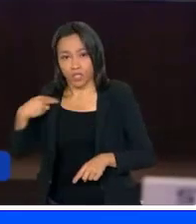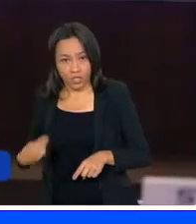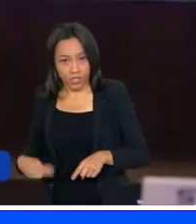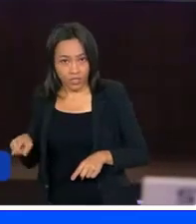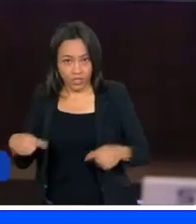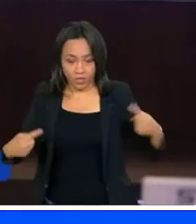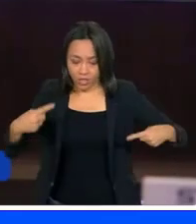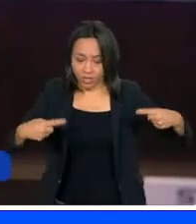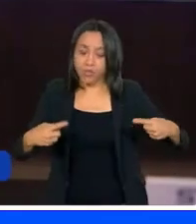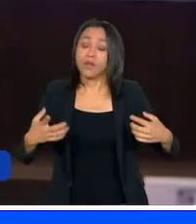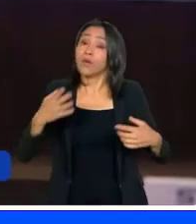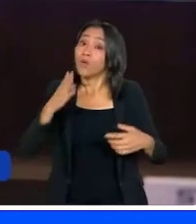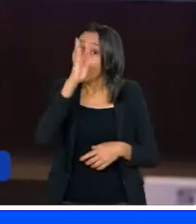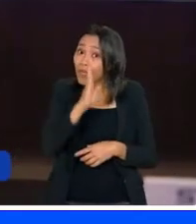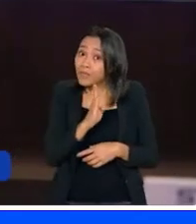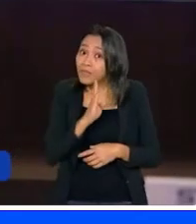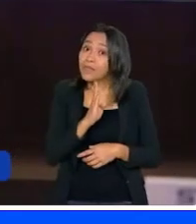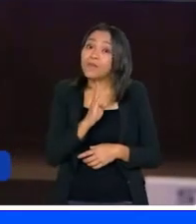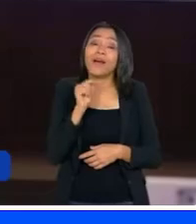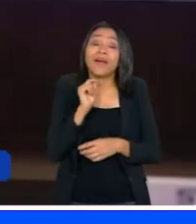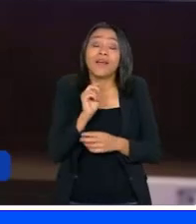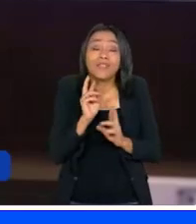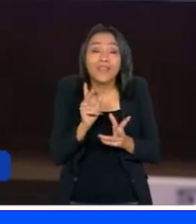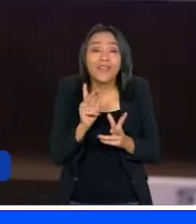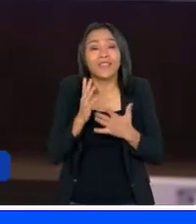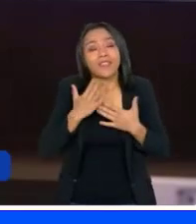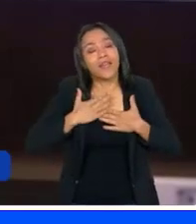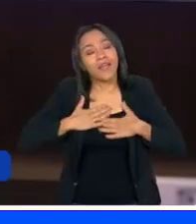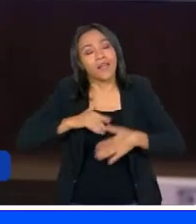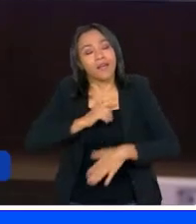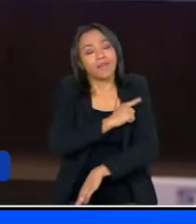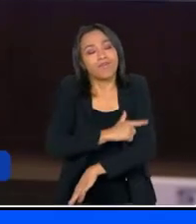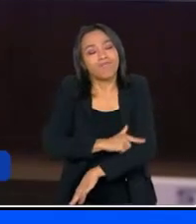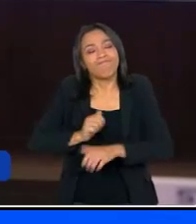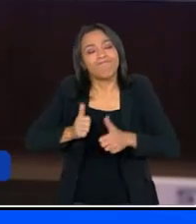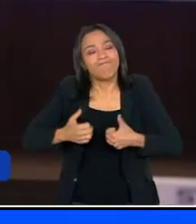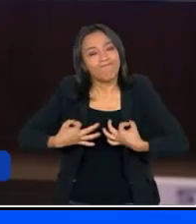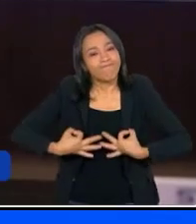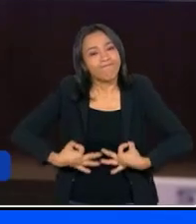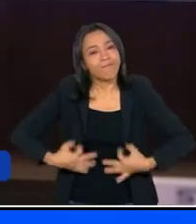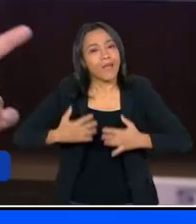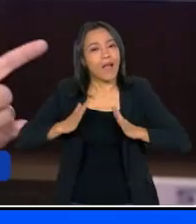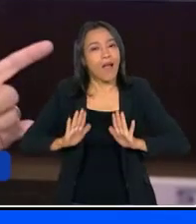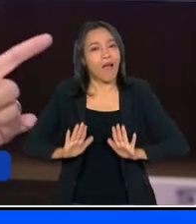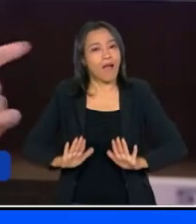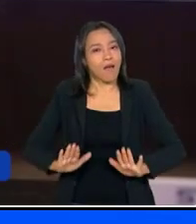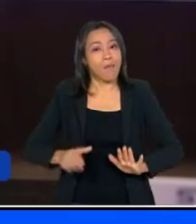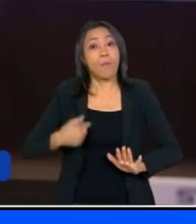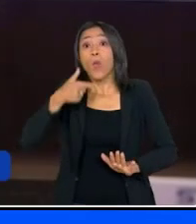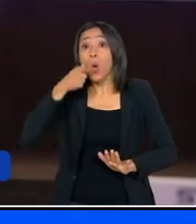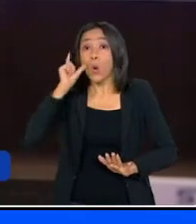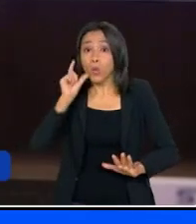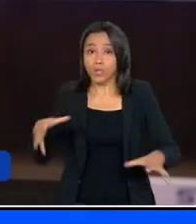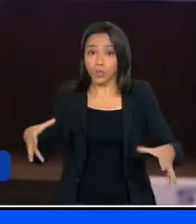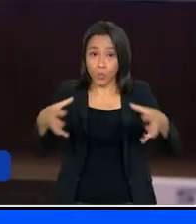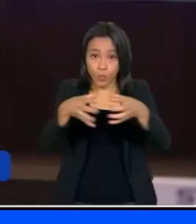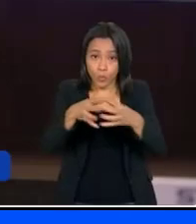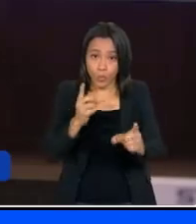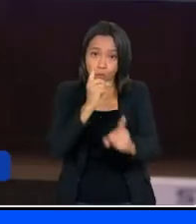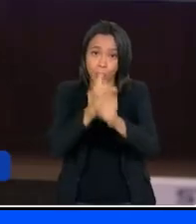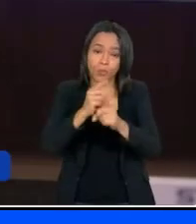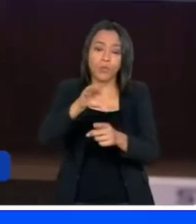segurança alimentar do planeta, é um país sóbrio, sereno, que está agindo com calma. Ontem na CELAC, o presidente Lula